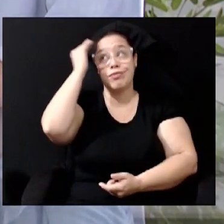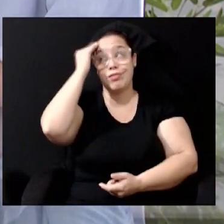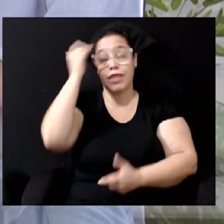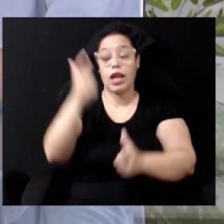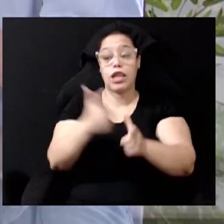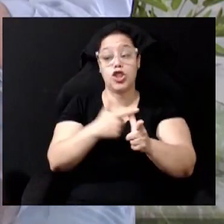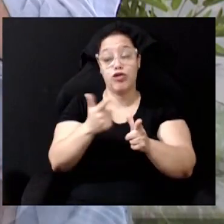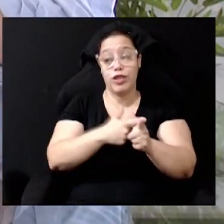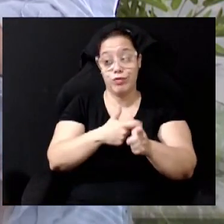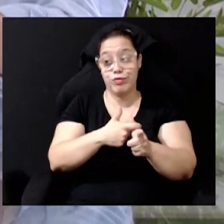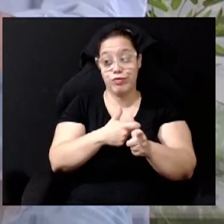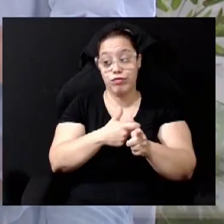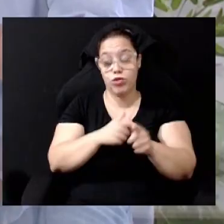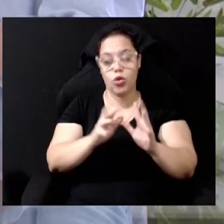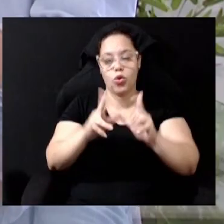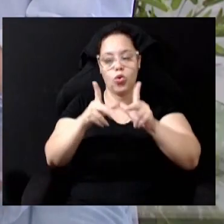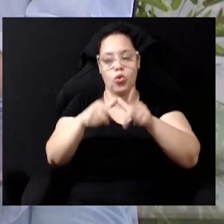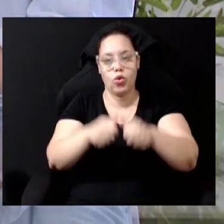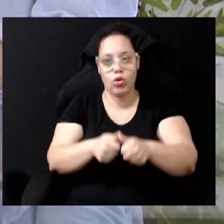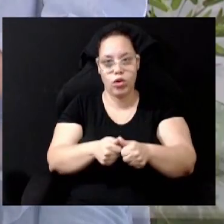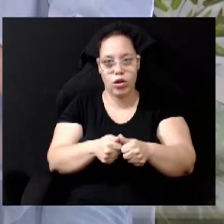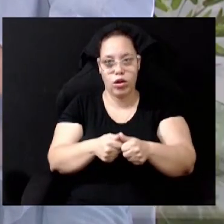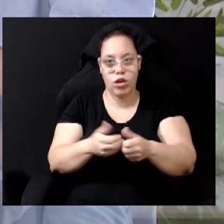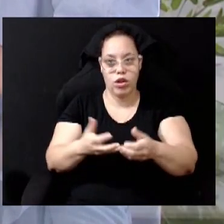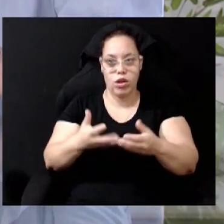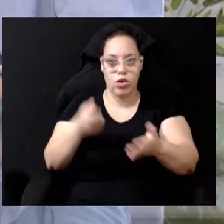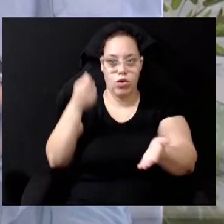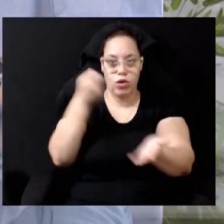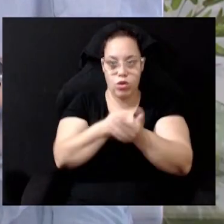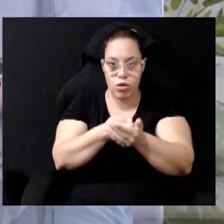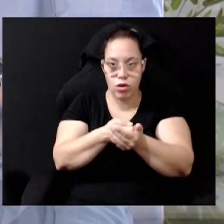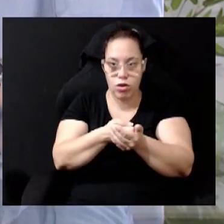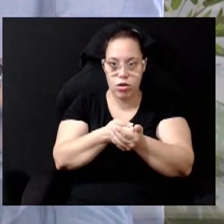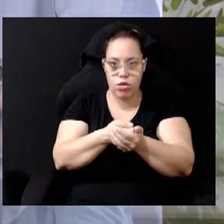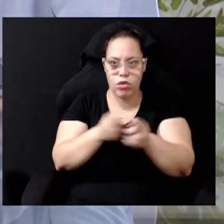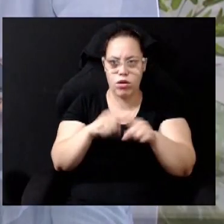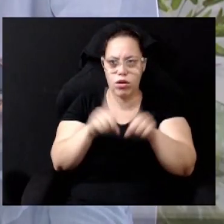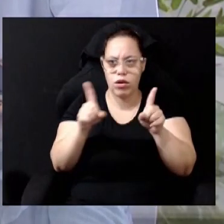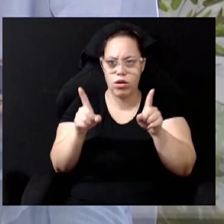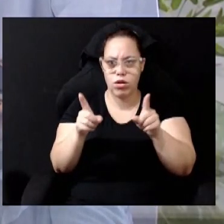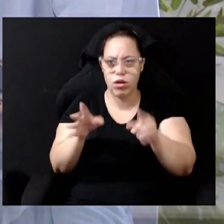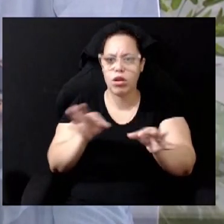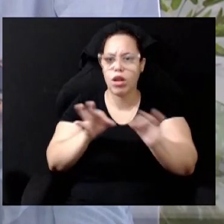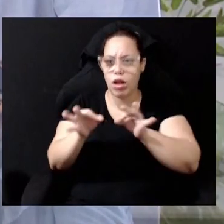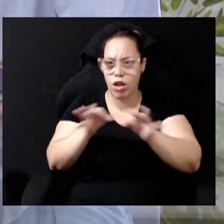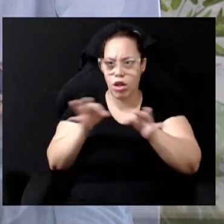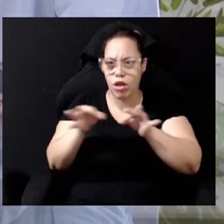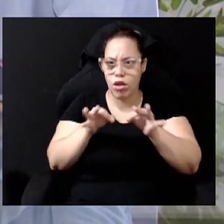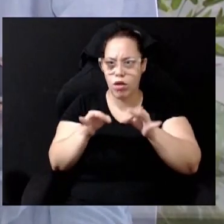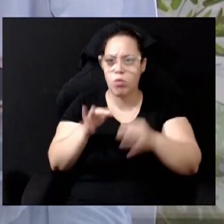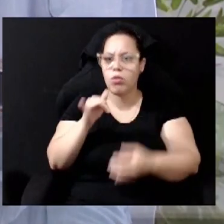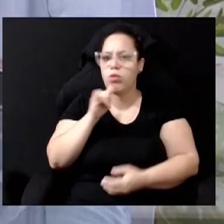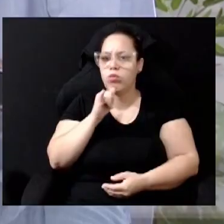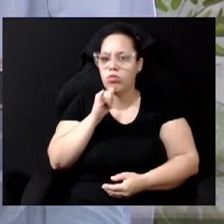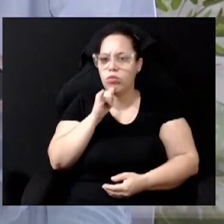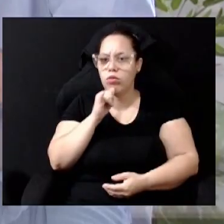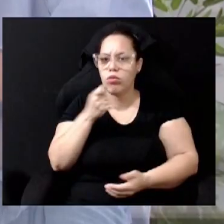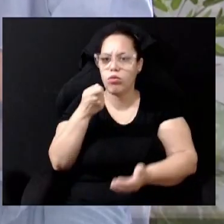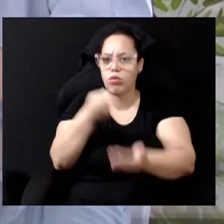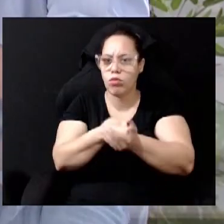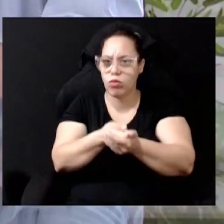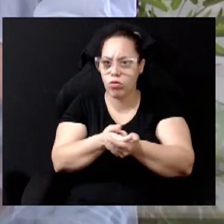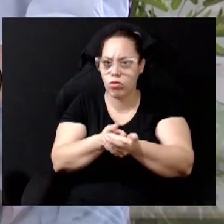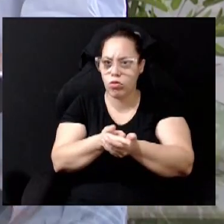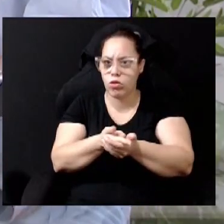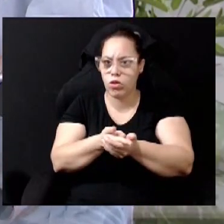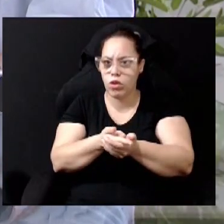tudo aquilo que eu tomei de terceiro e eu tenho obrigação de pagar, mas assim, tá em ordem. Então, por exemplo, se eu comprei alguma coisa